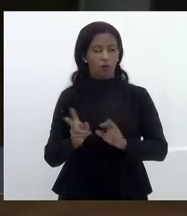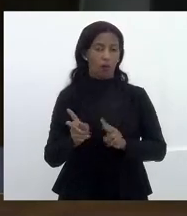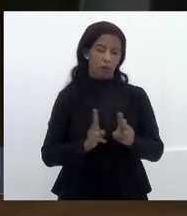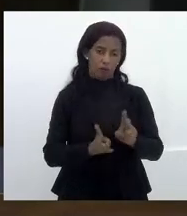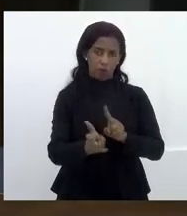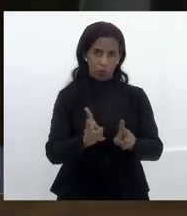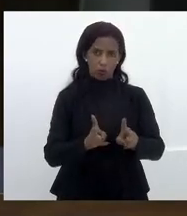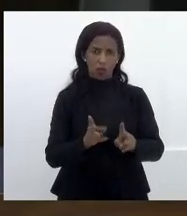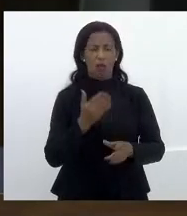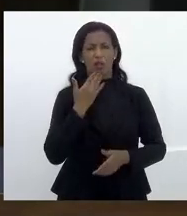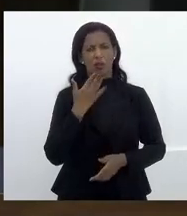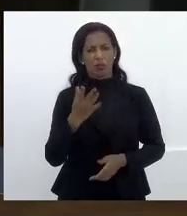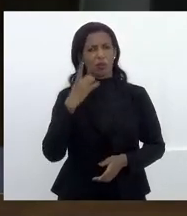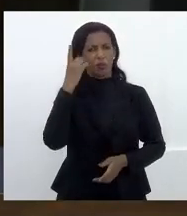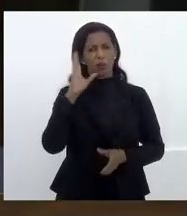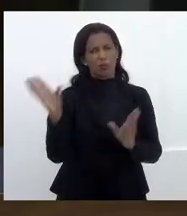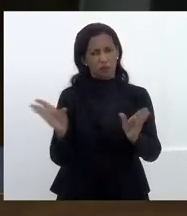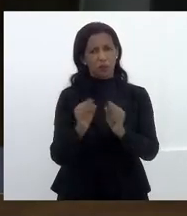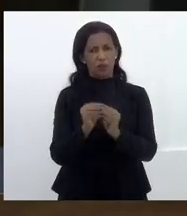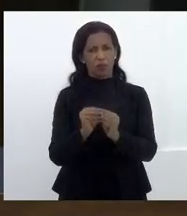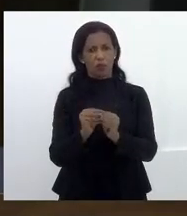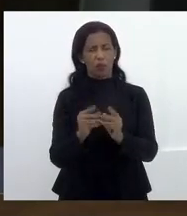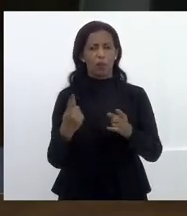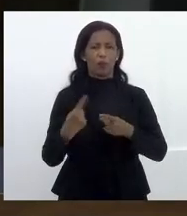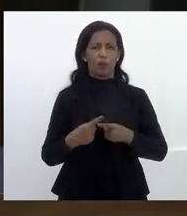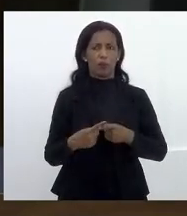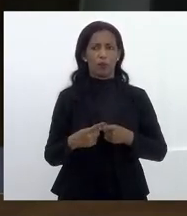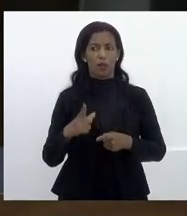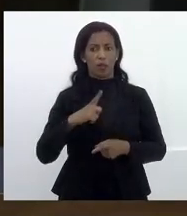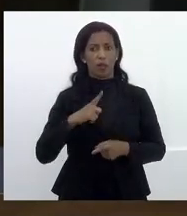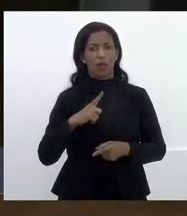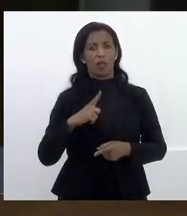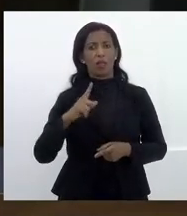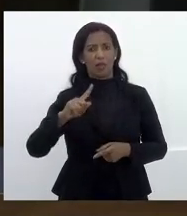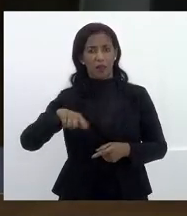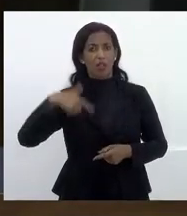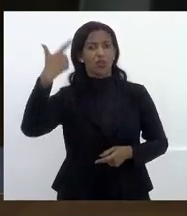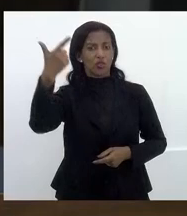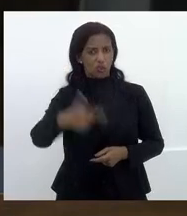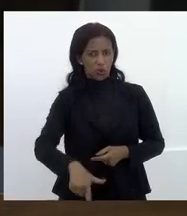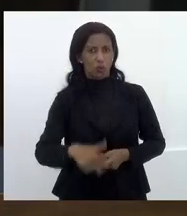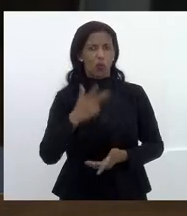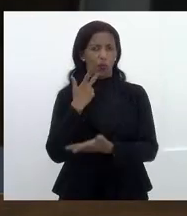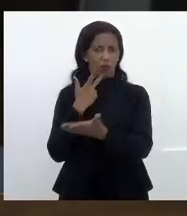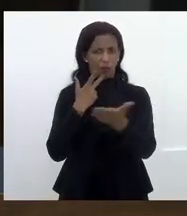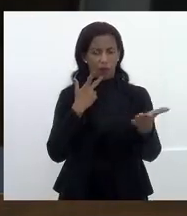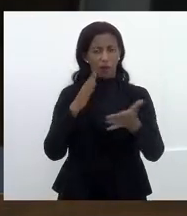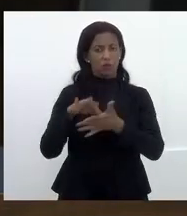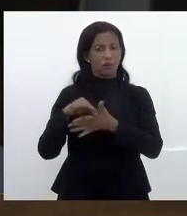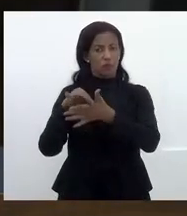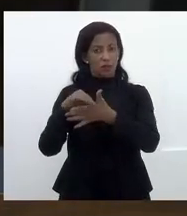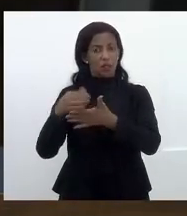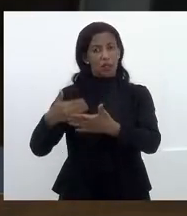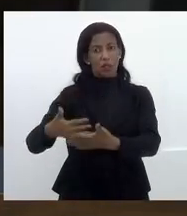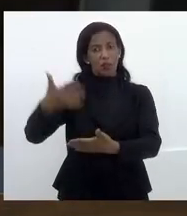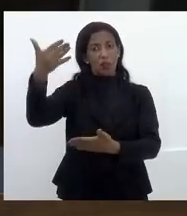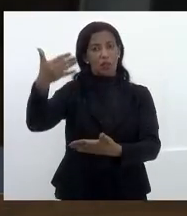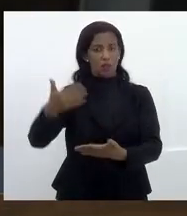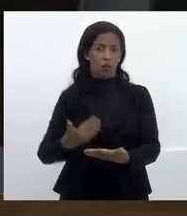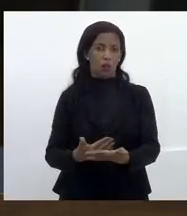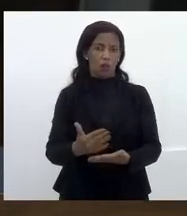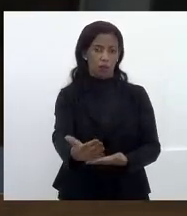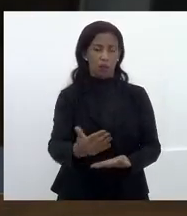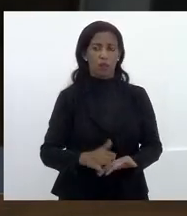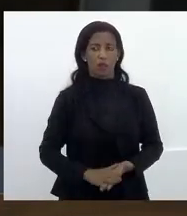que vamos continuar só pedindo hospital de ser em breve porque ainda haverá fala de todos os deputados de todos os representantes e apresentação que não se